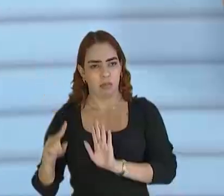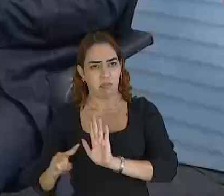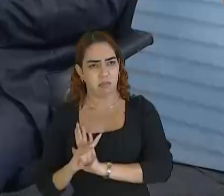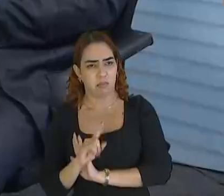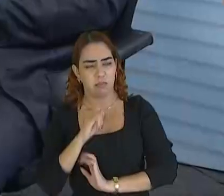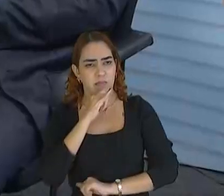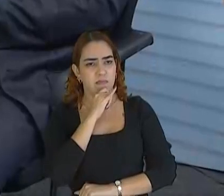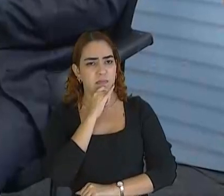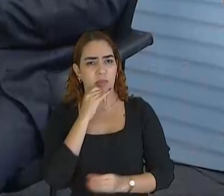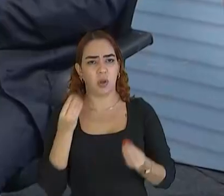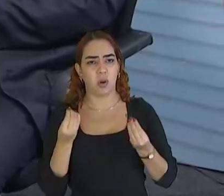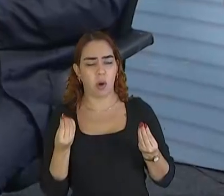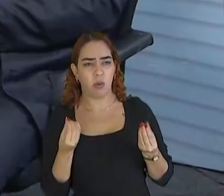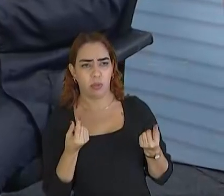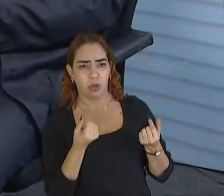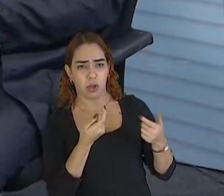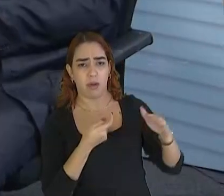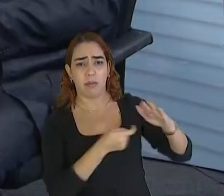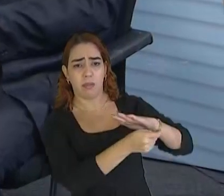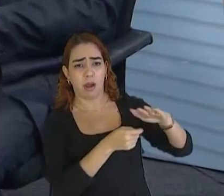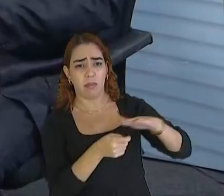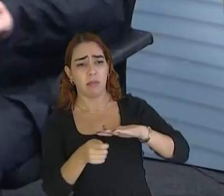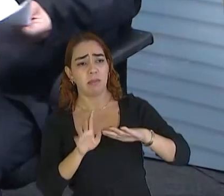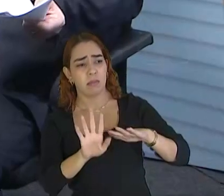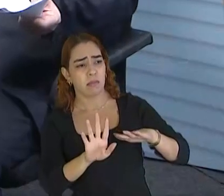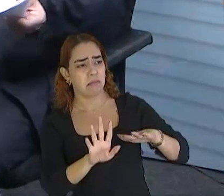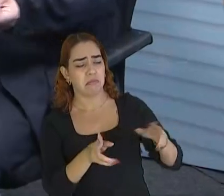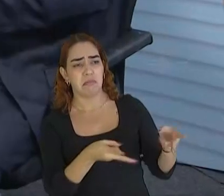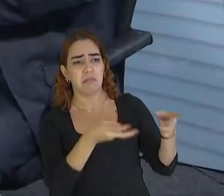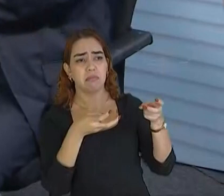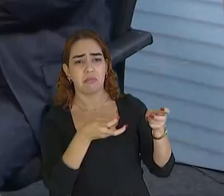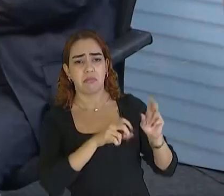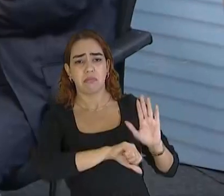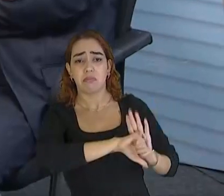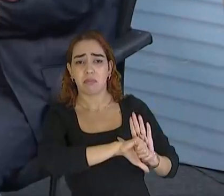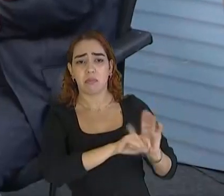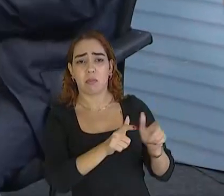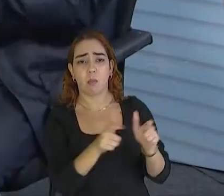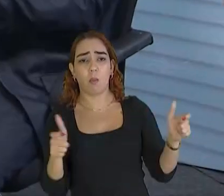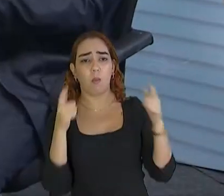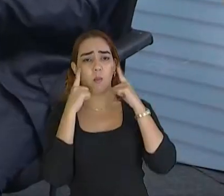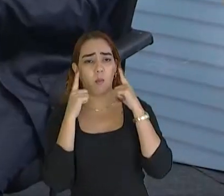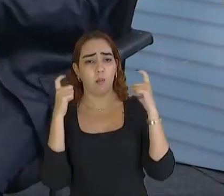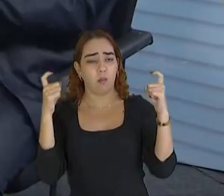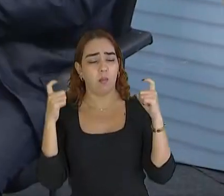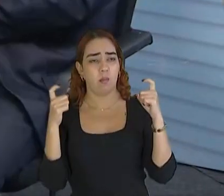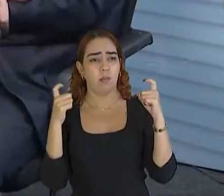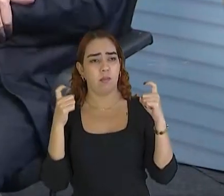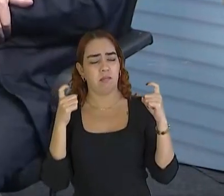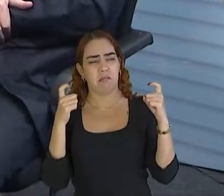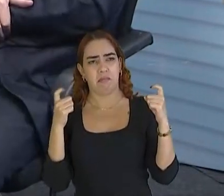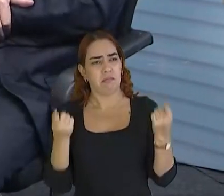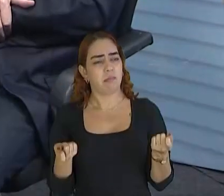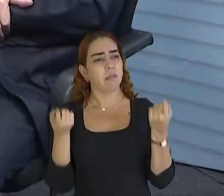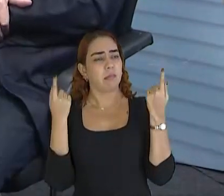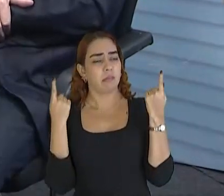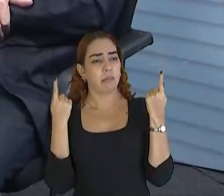como é que se investe tanto dinheiro e com esses resultados tão assombrosos em termos de violência? Porque isso é uma contradição, né? É,